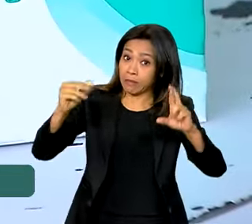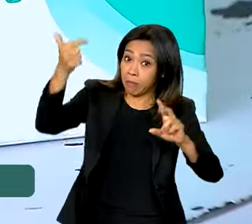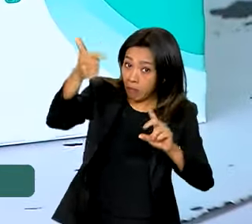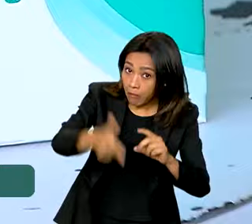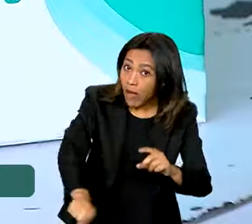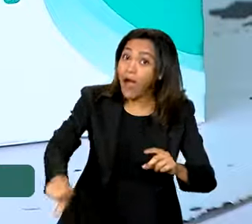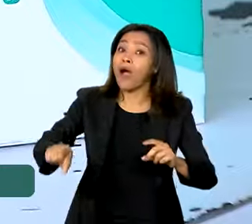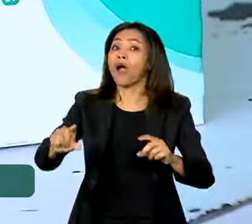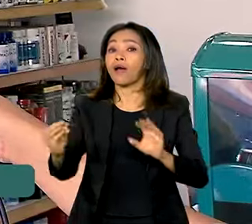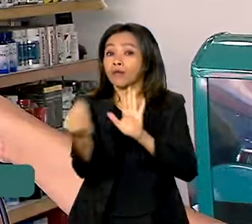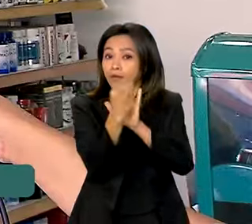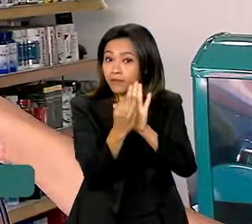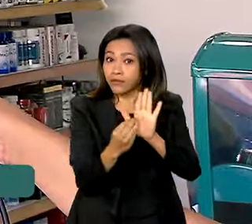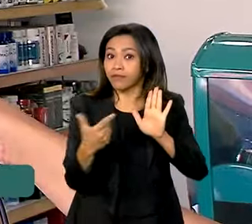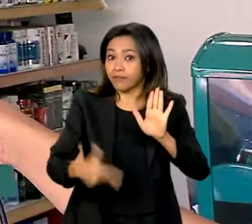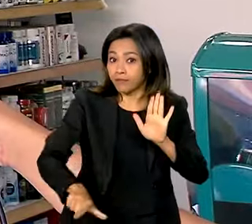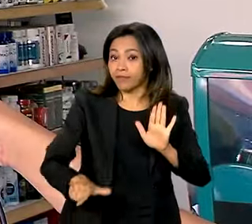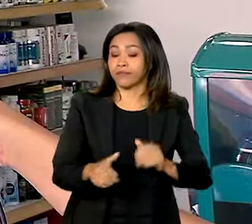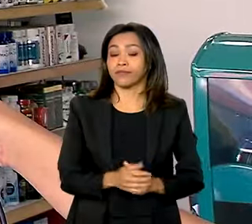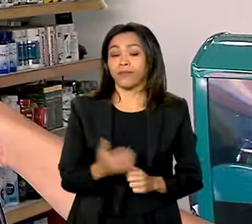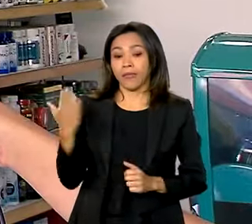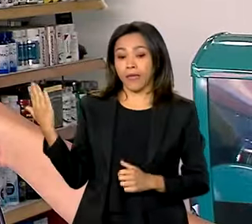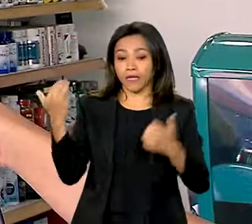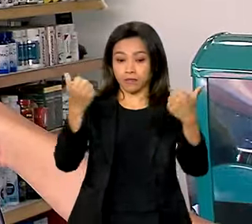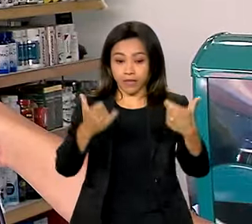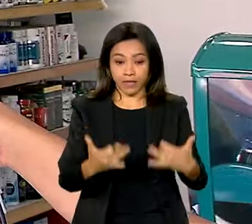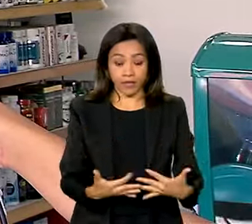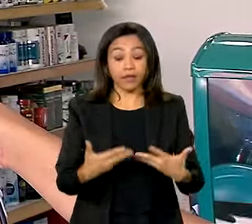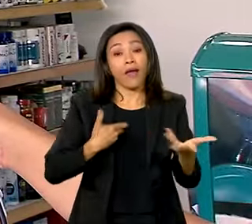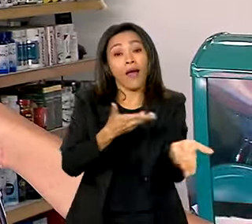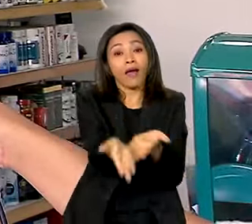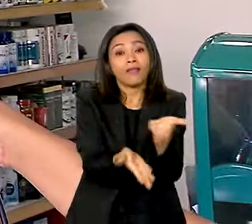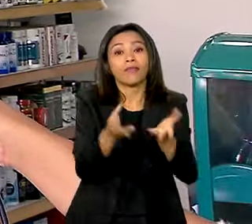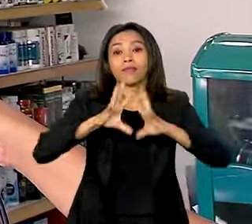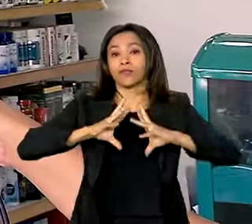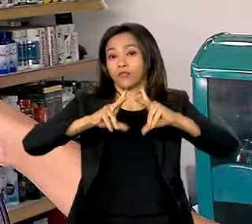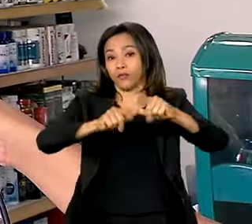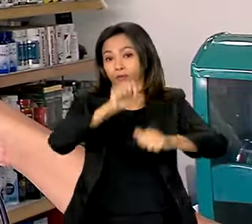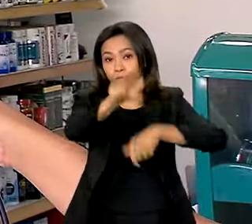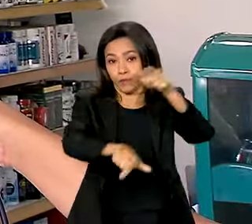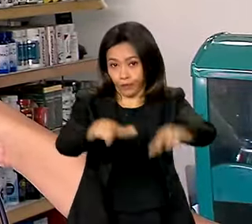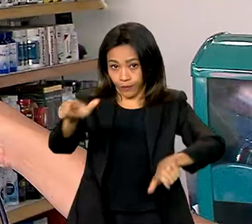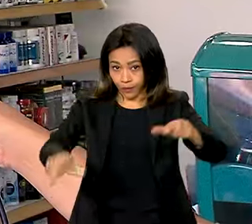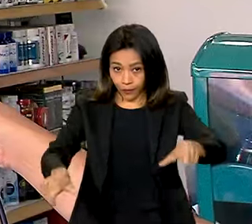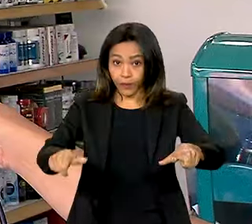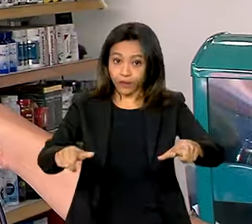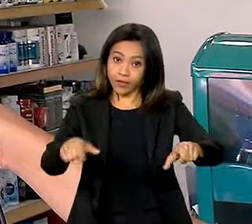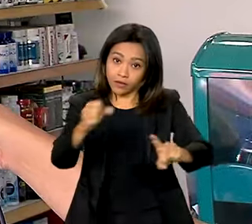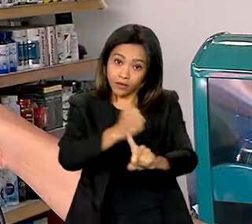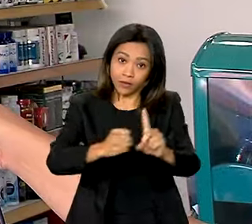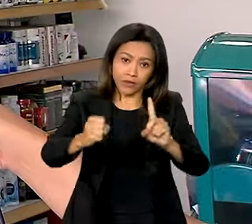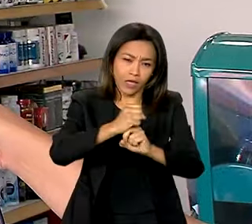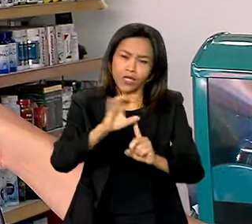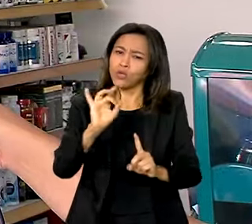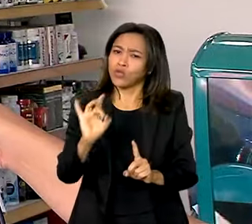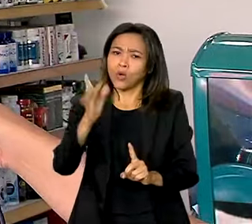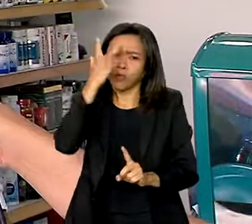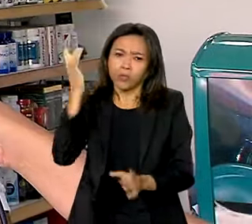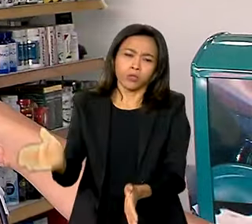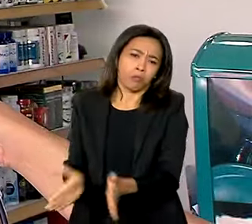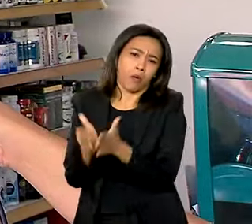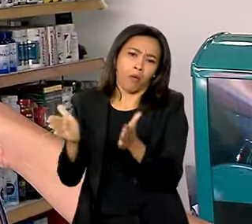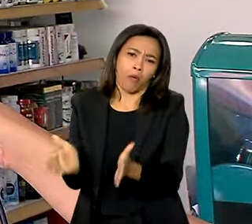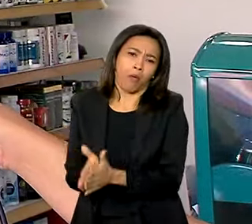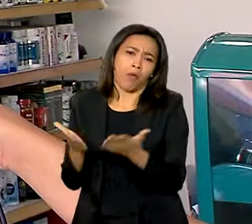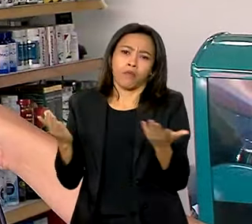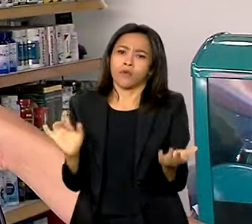mais esse benefício né que atende toda a população em geral não somente a classe baixa ou média